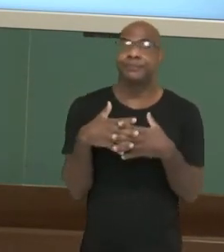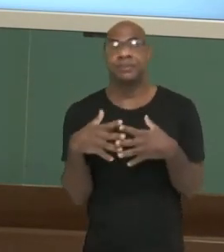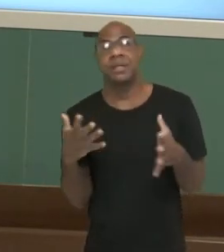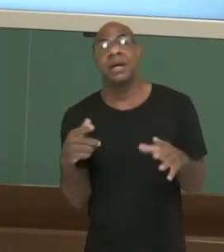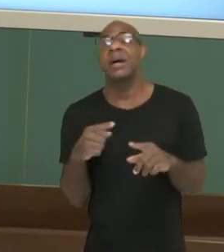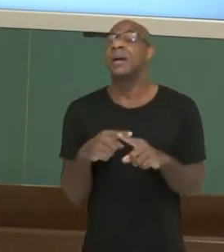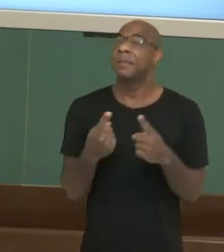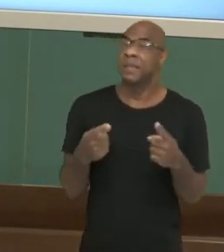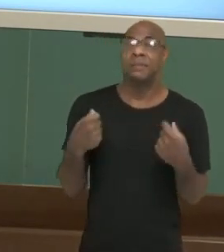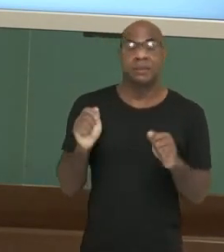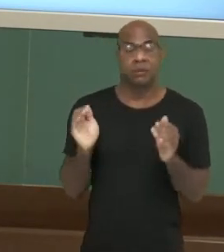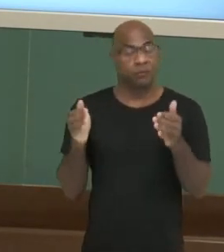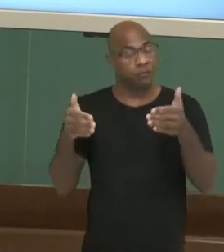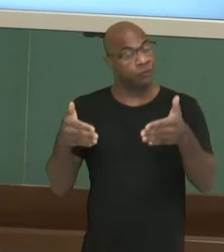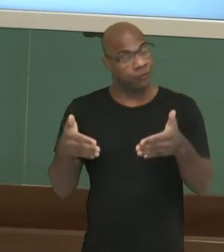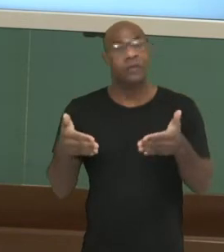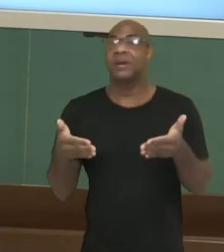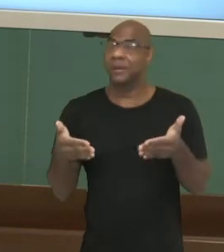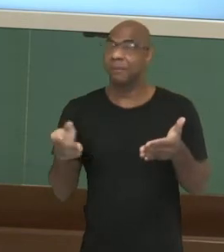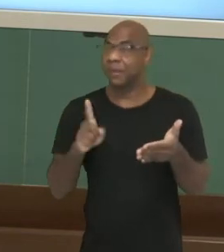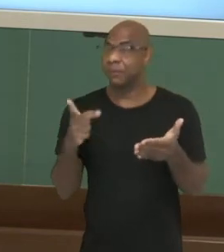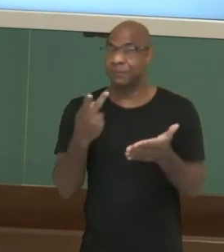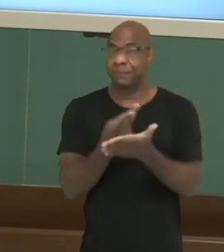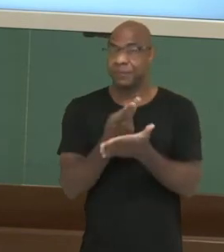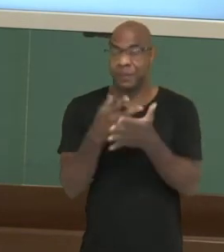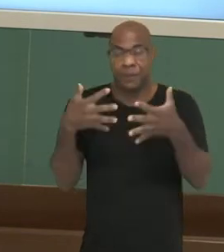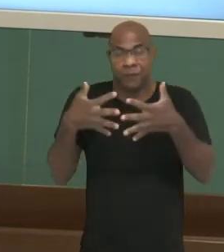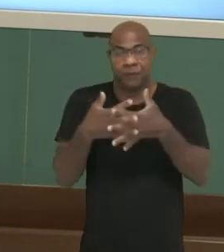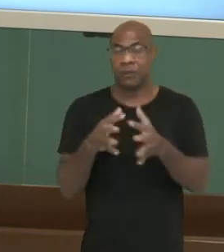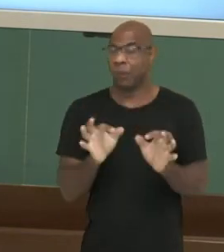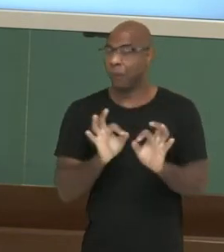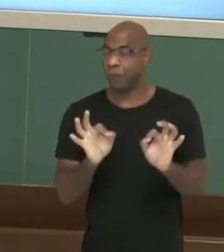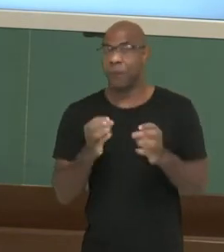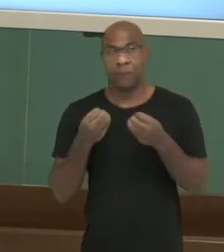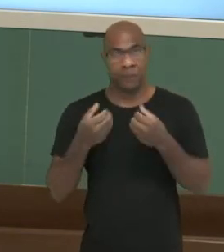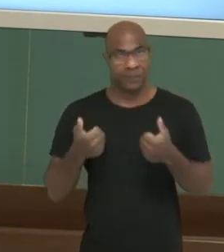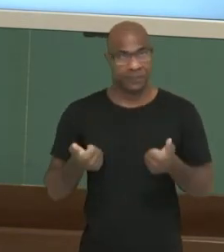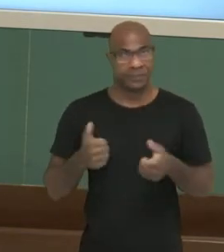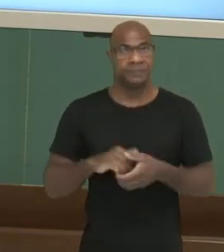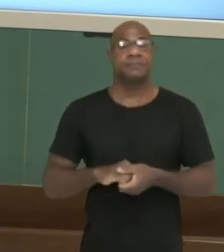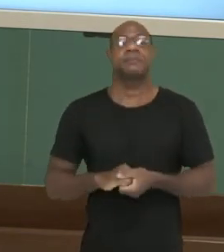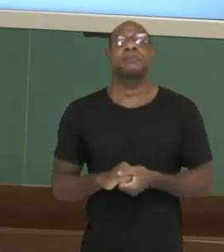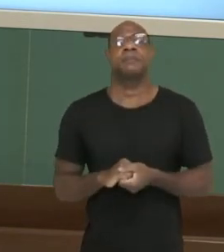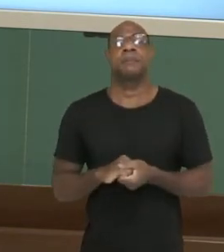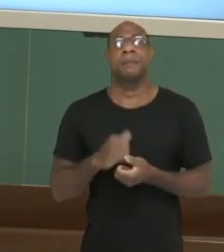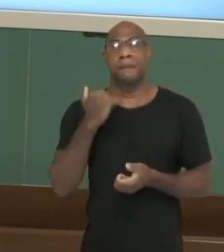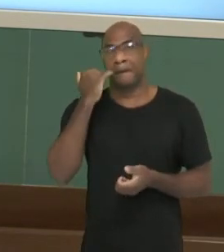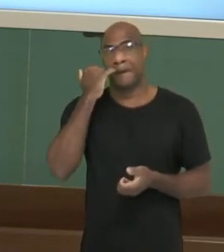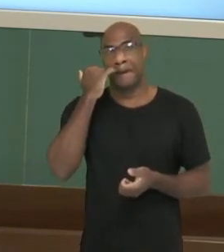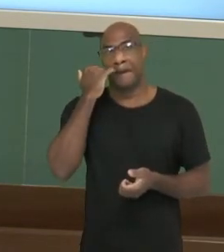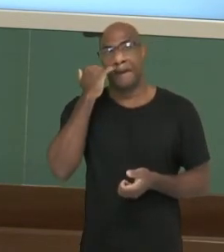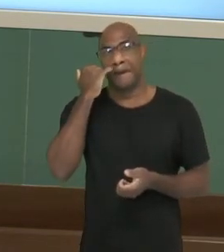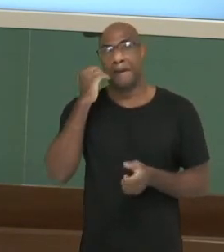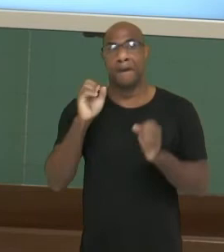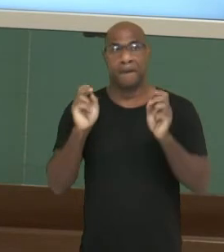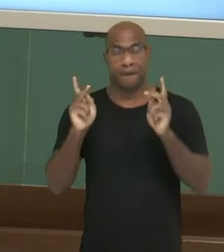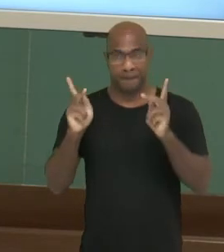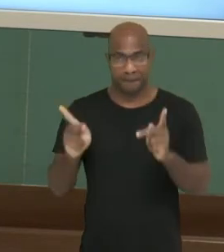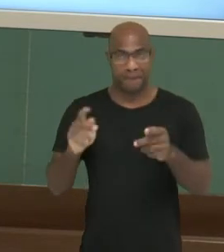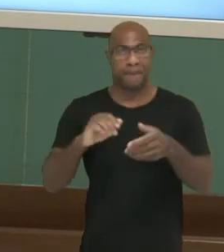mas tem que focar e prestar atenção para não haver essa confusão, tá bom? Beleza? Ok,